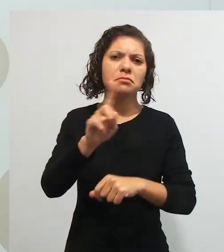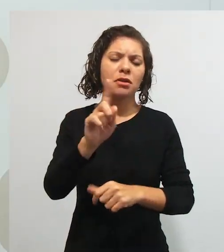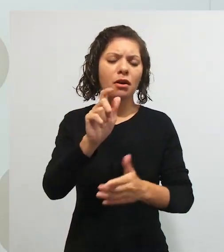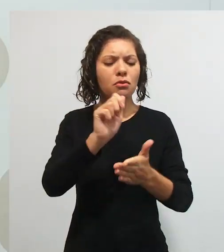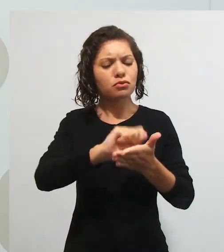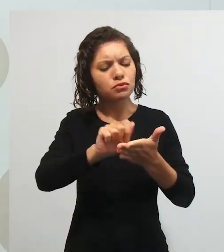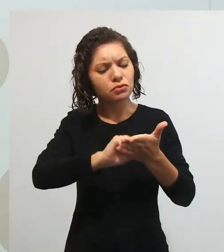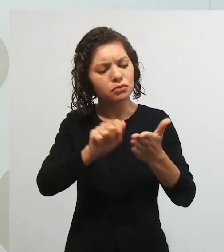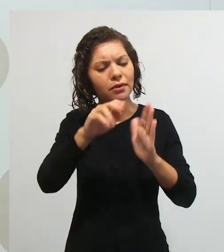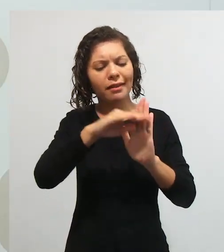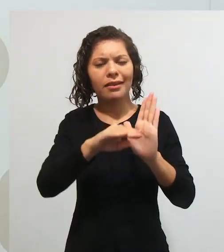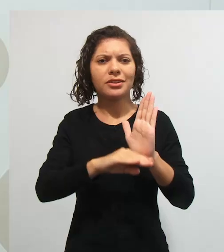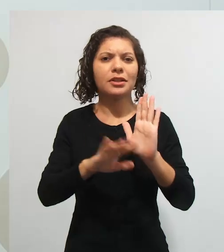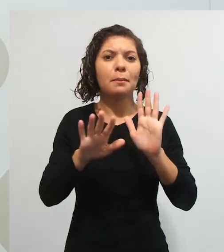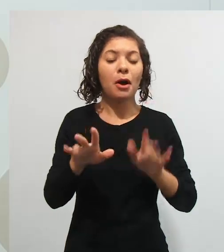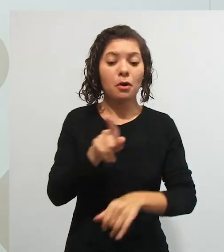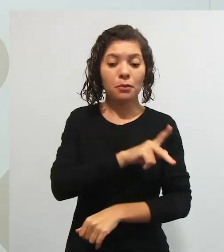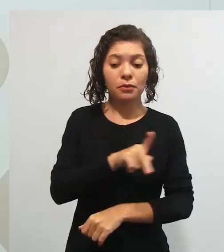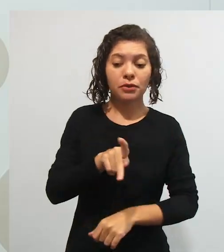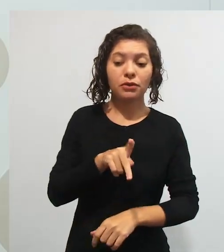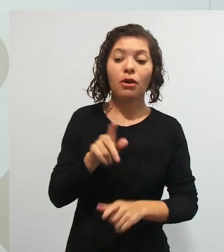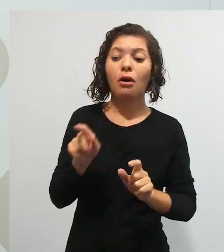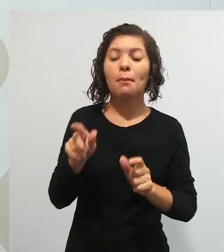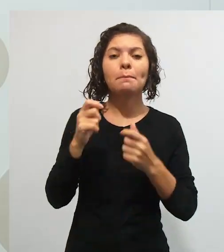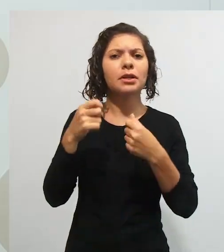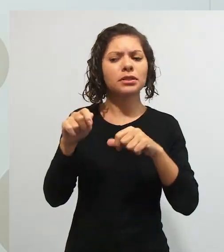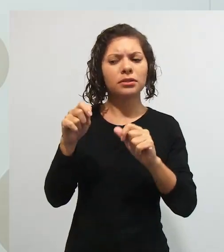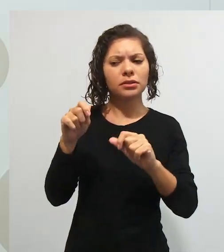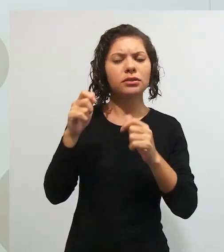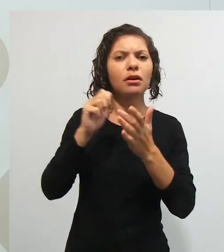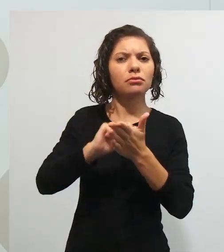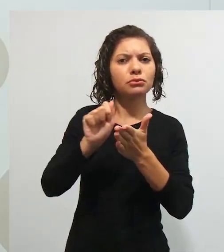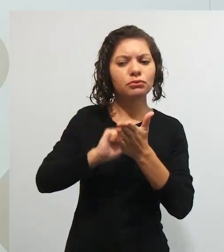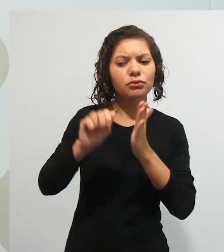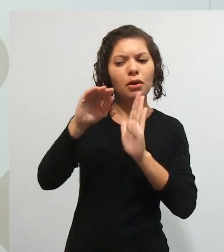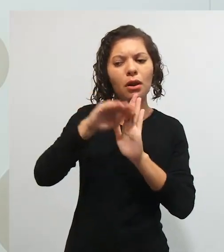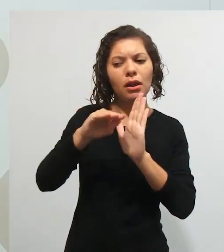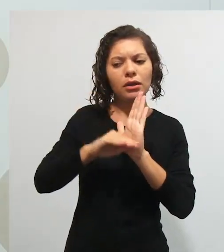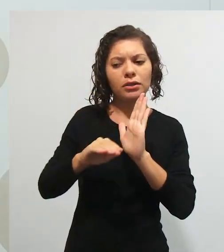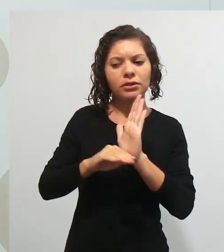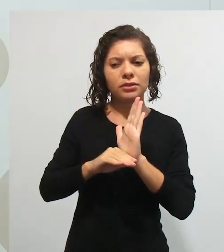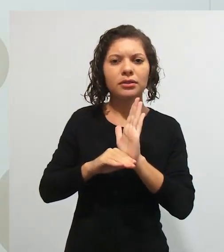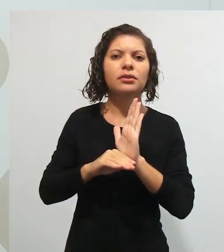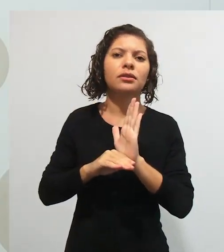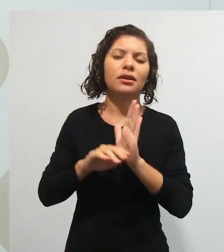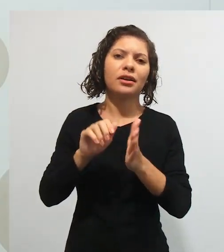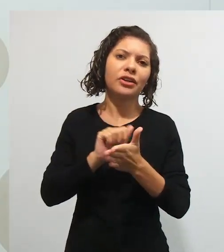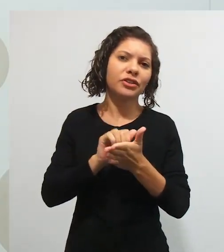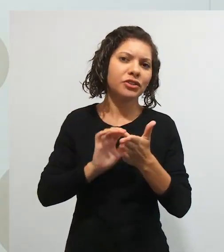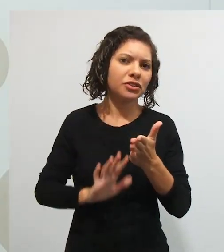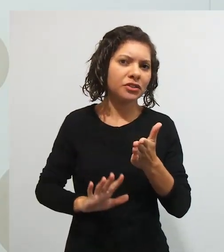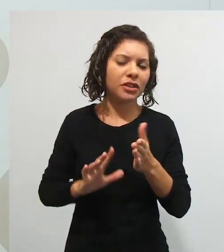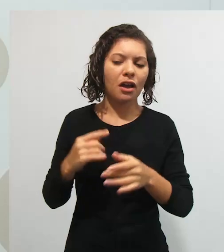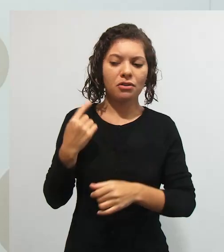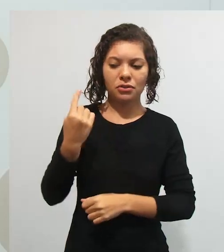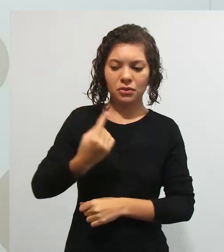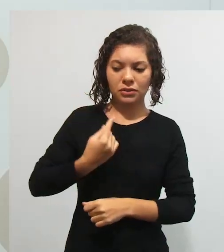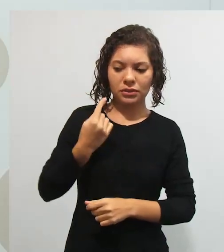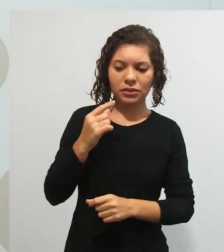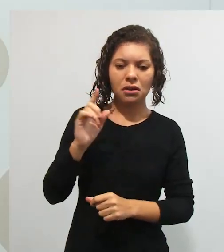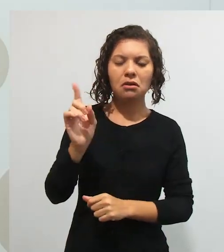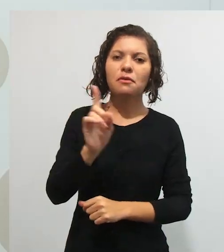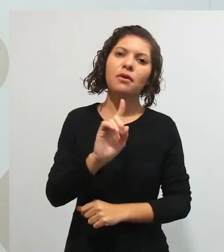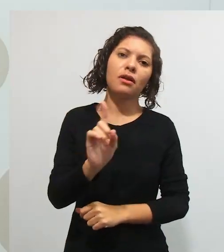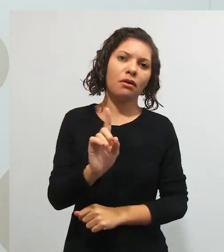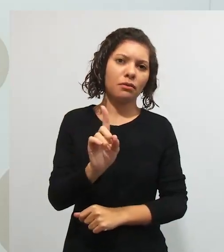cria uma situação em sala de aula para que ela sinta a necessidade de escrever essa lista, aí não vai ser mais uma atividade isolada,